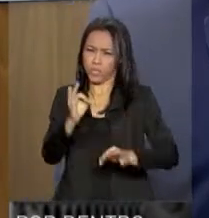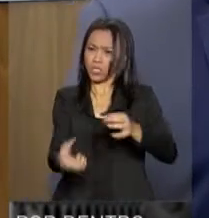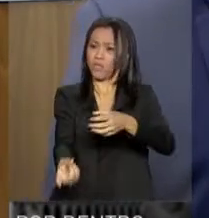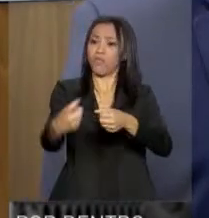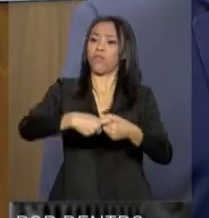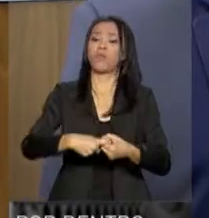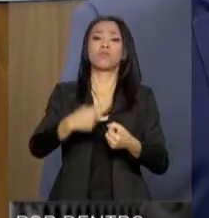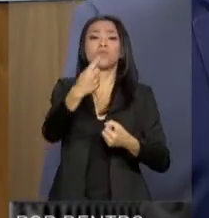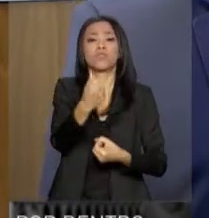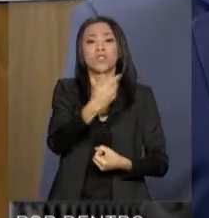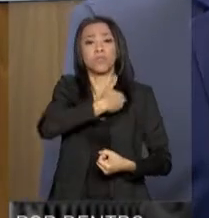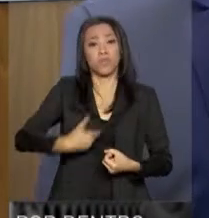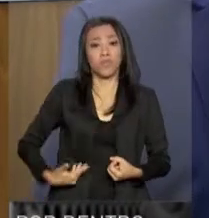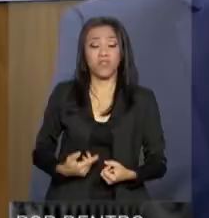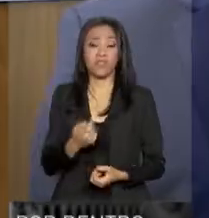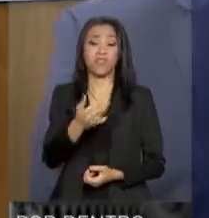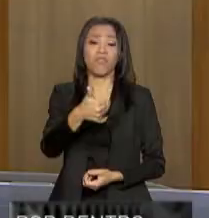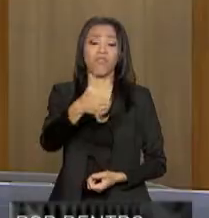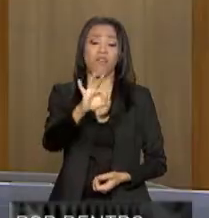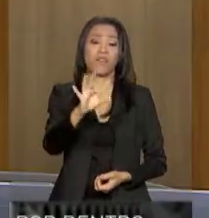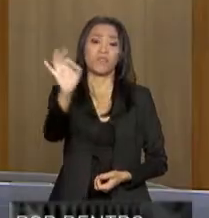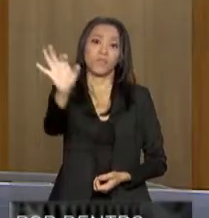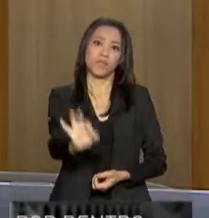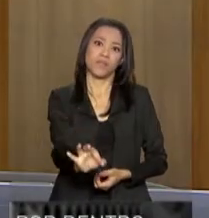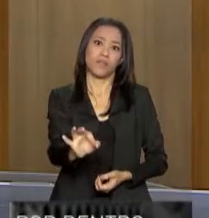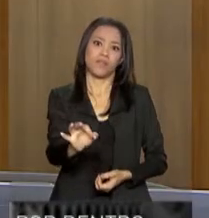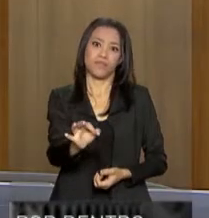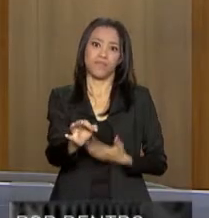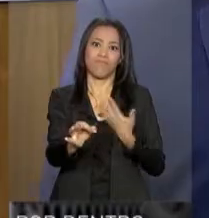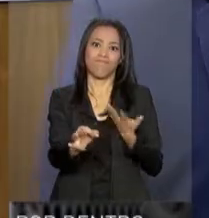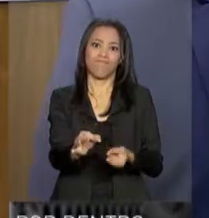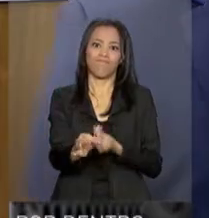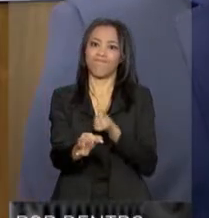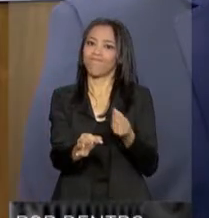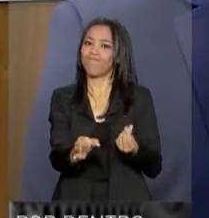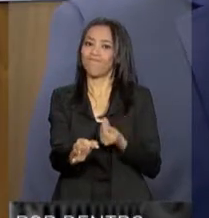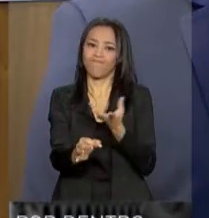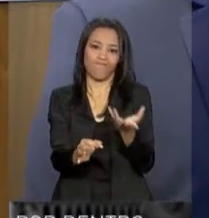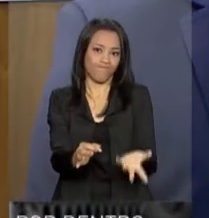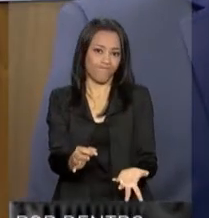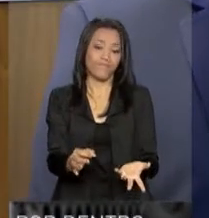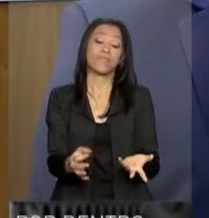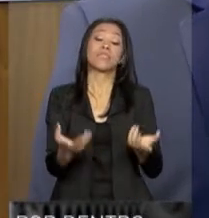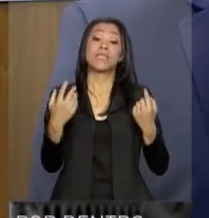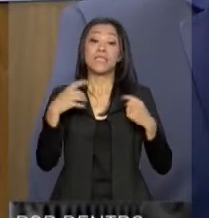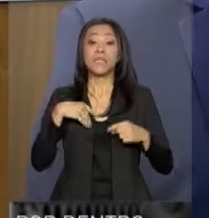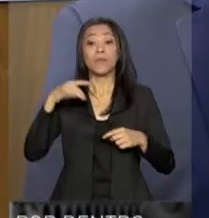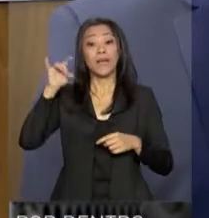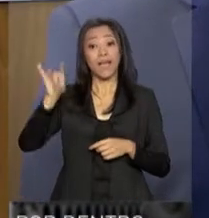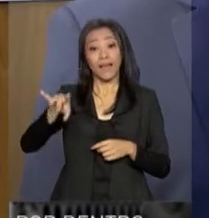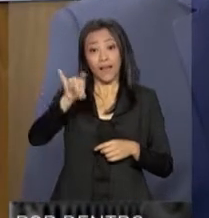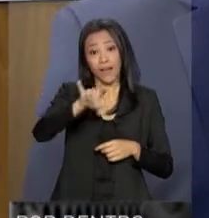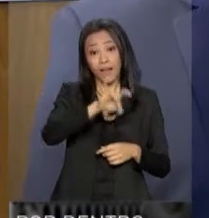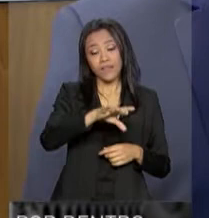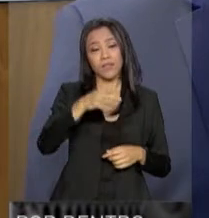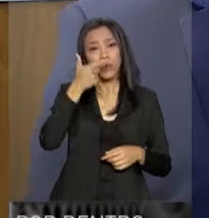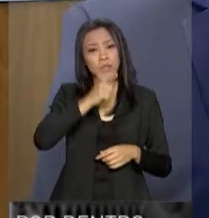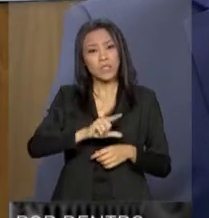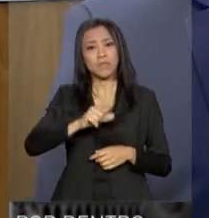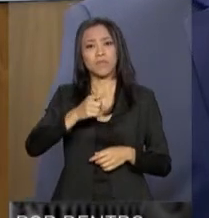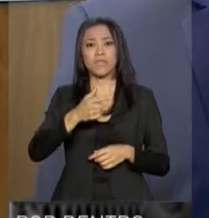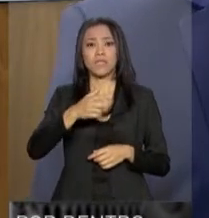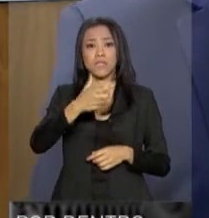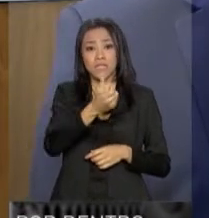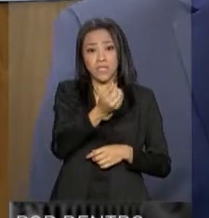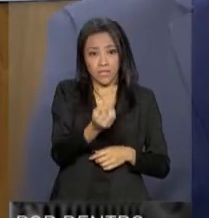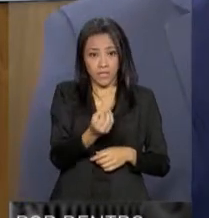de 10% dos valores que realmente haja o entra com as ações hoje nós chegamos em cada caso atinge cerca de 60 a 70 por cento